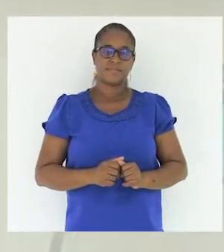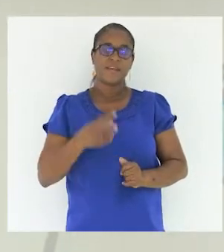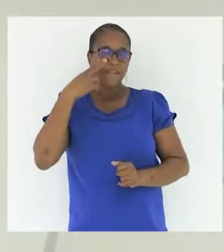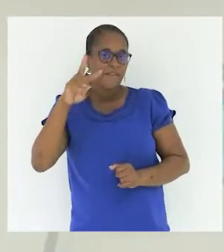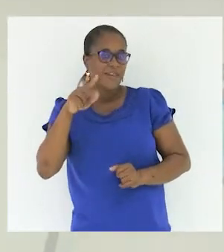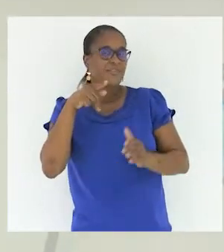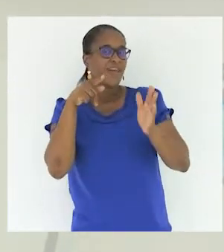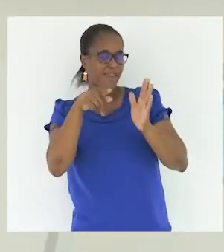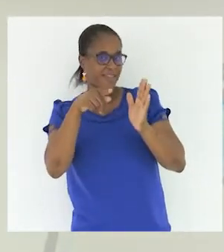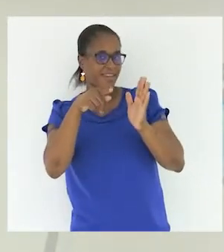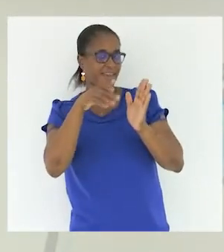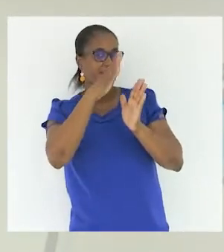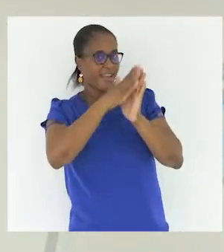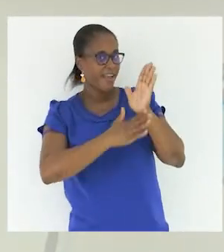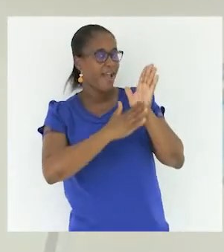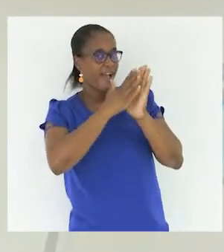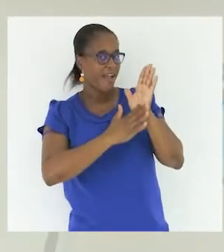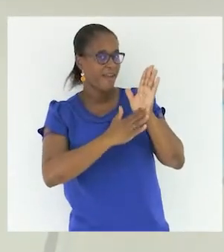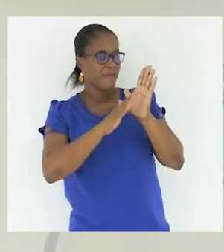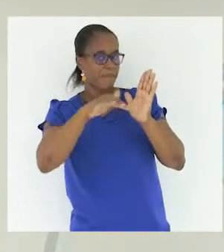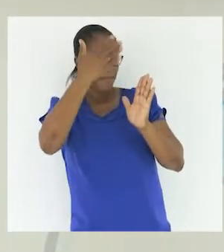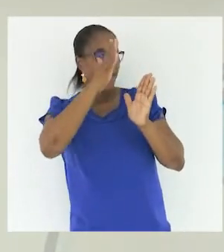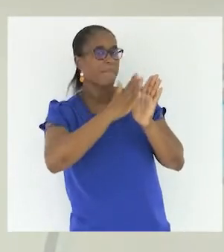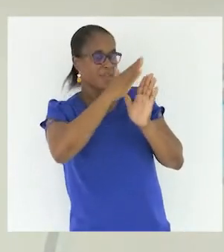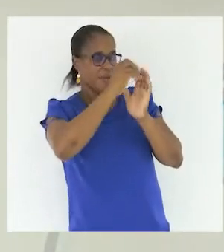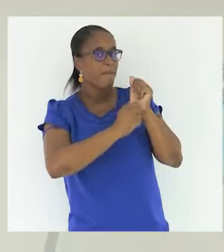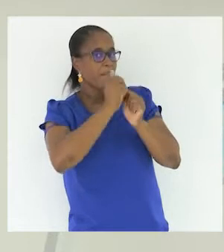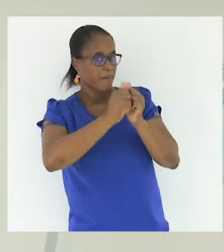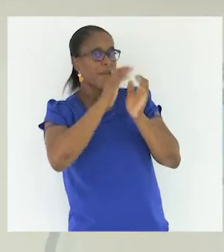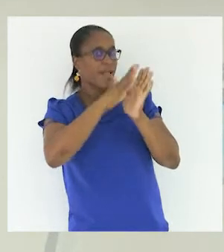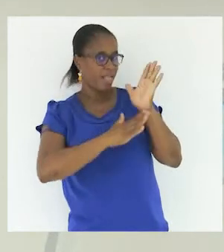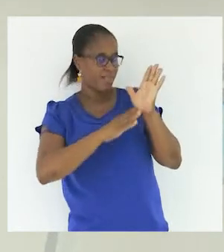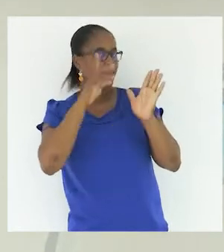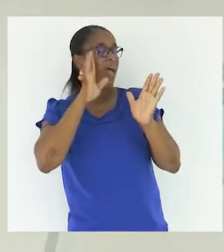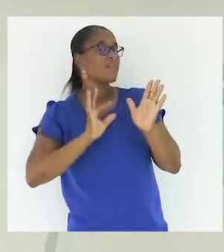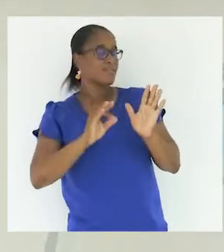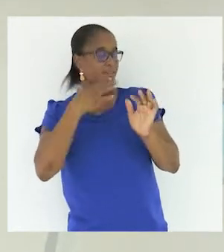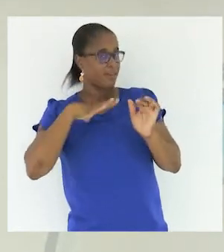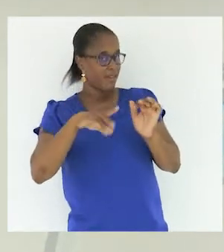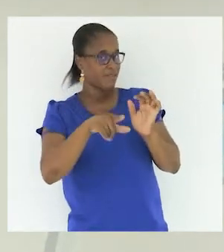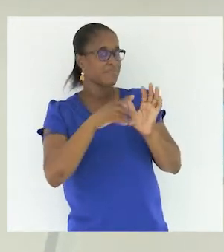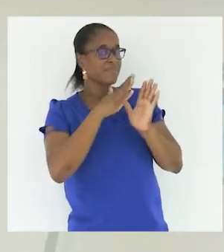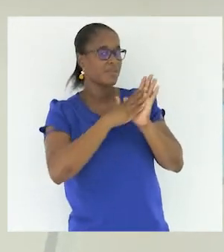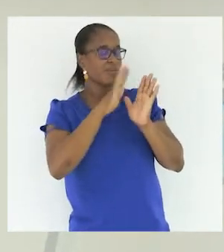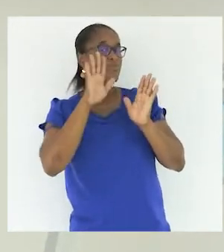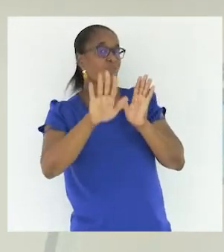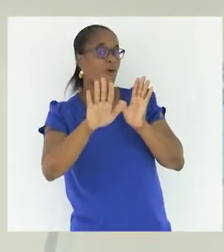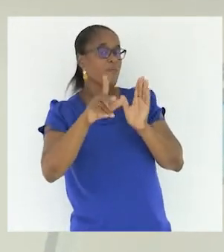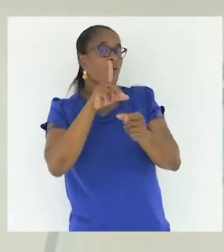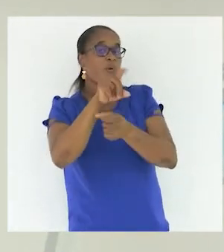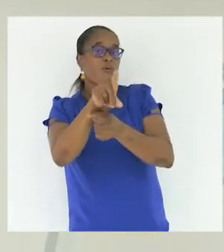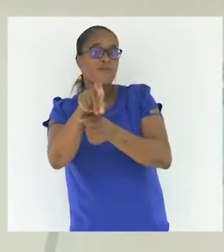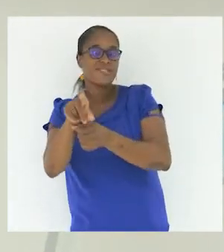Vejam aqui na capa do folheto, ou a primeira parte do folheto, se assim quiserem, tenho Stop